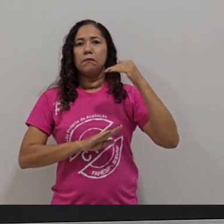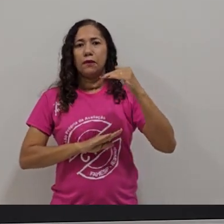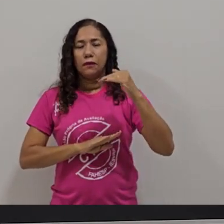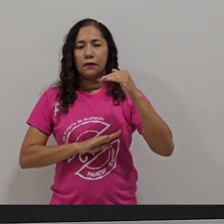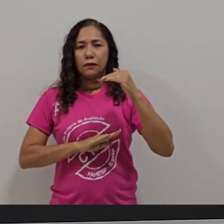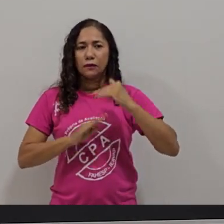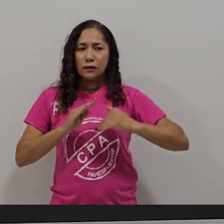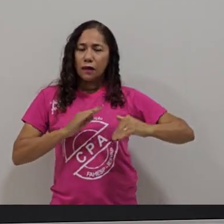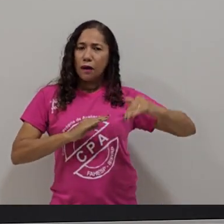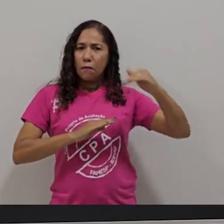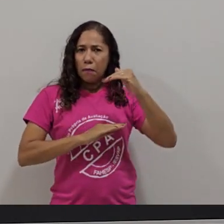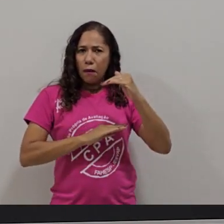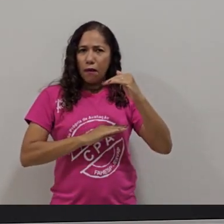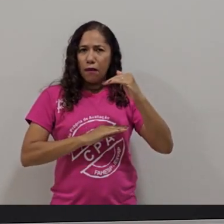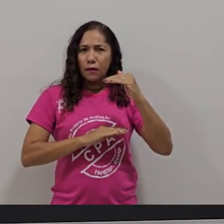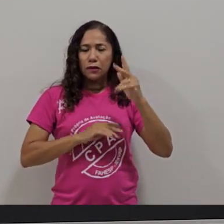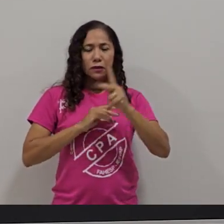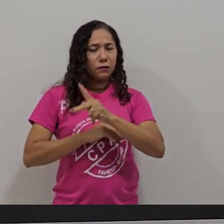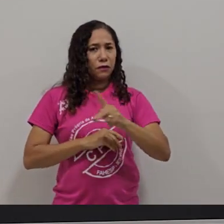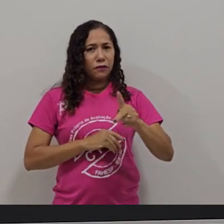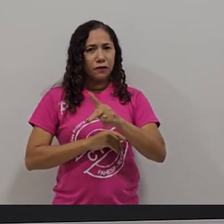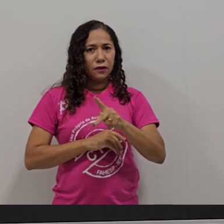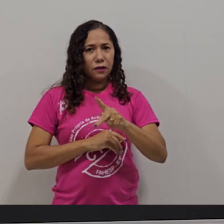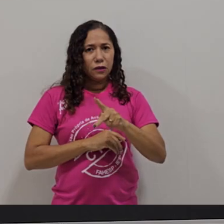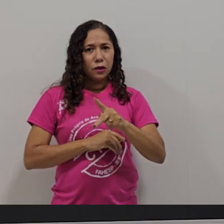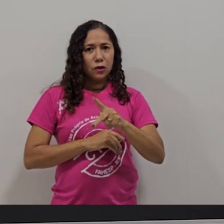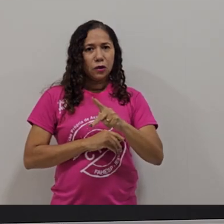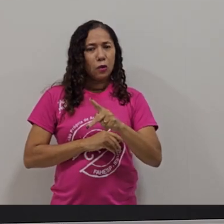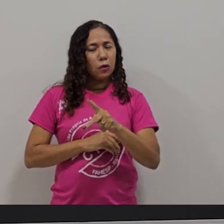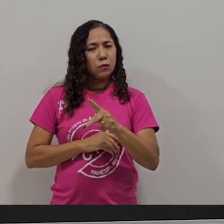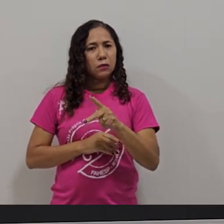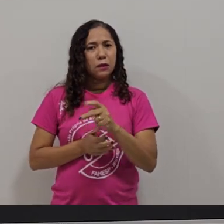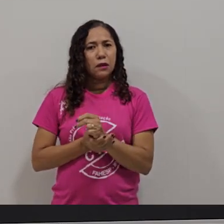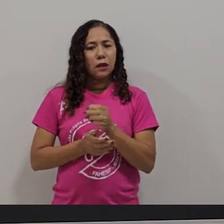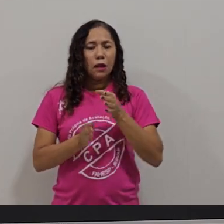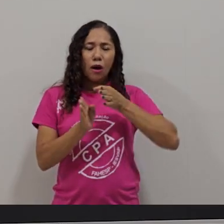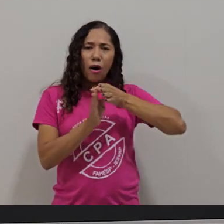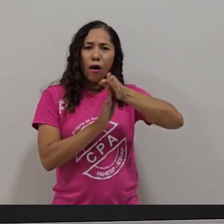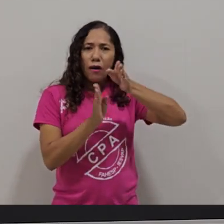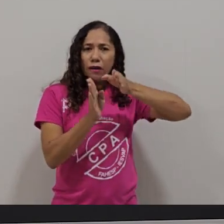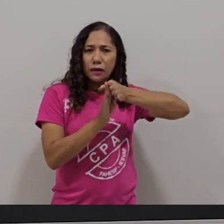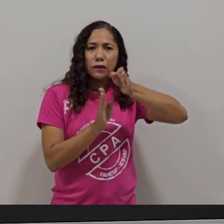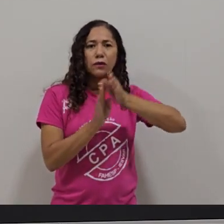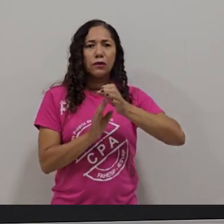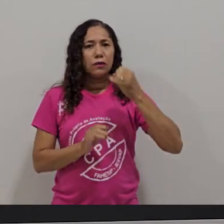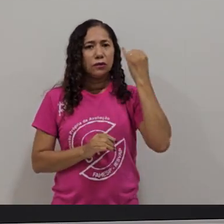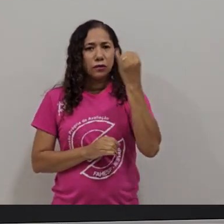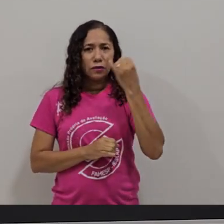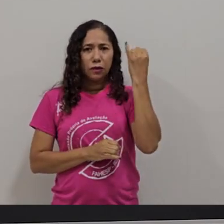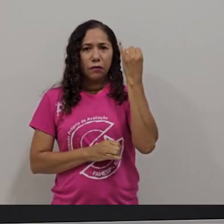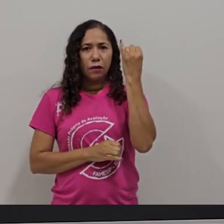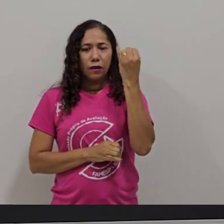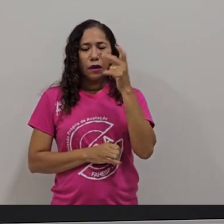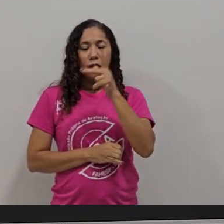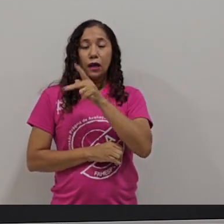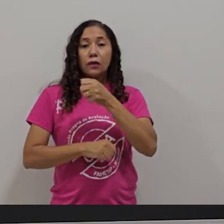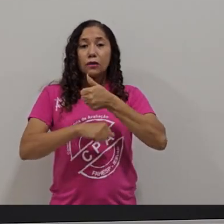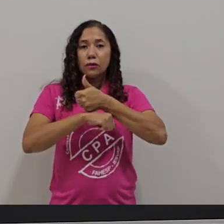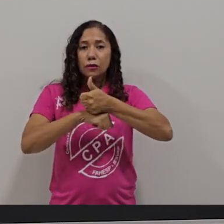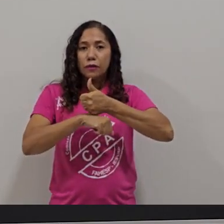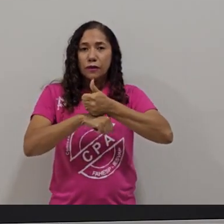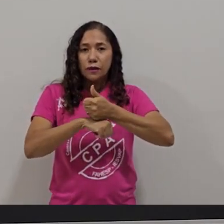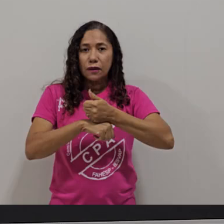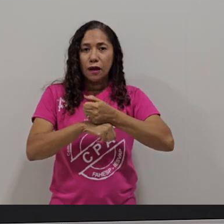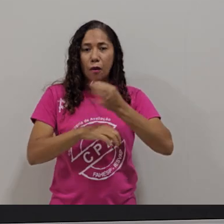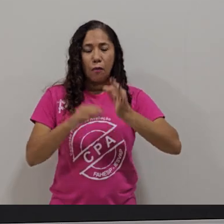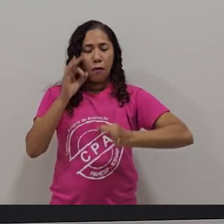isso que ela, como professora, ela sempre colocou essa questão da importância do profissional, do operador de